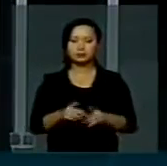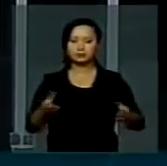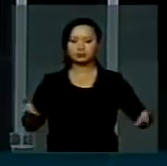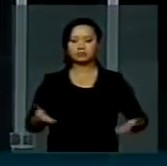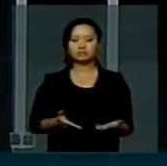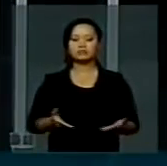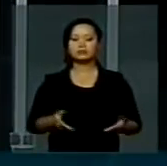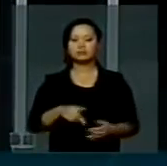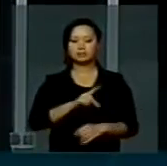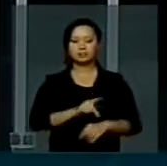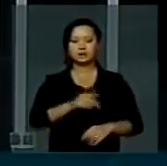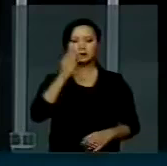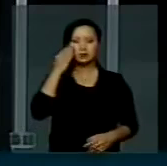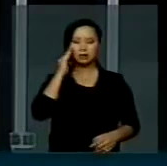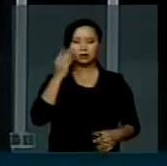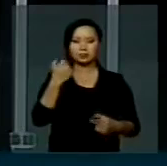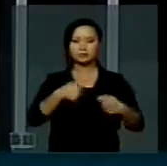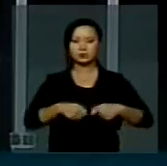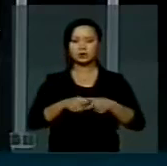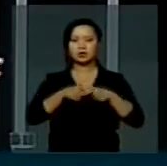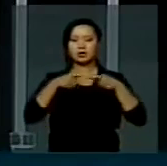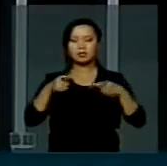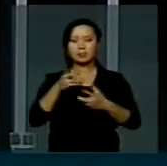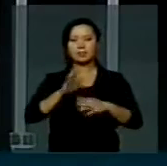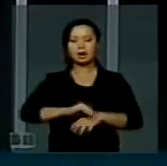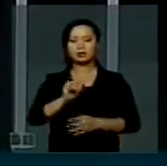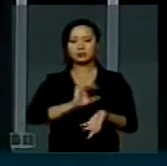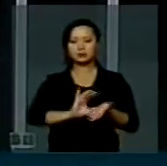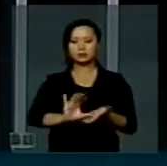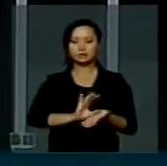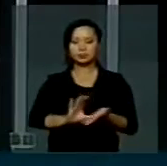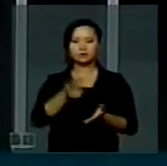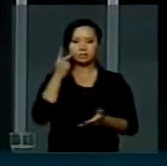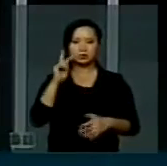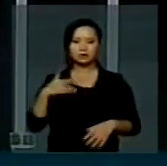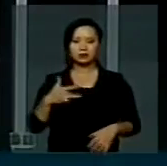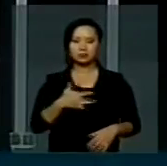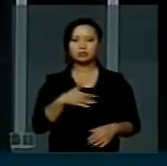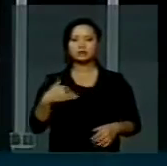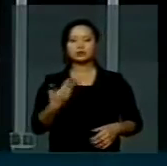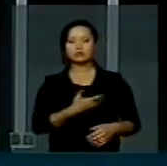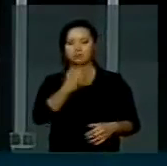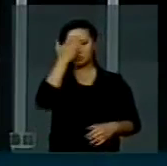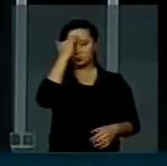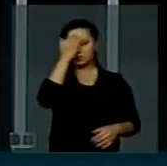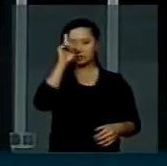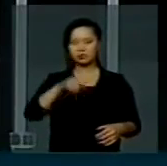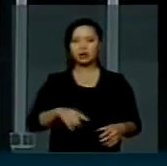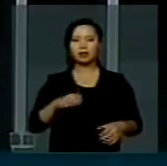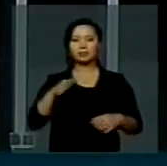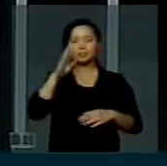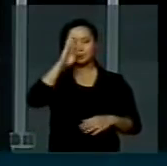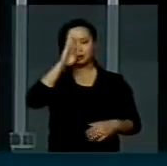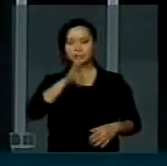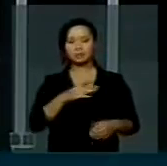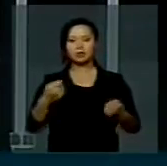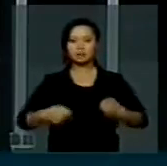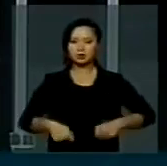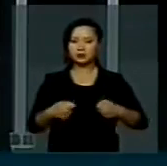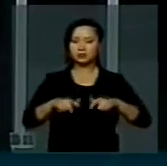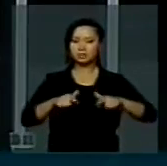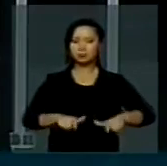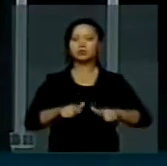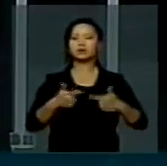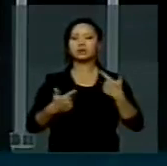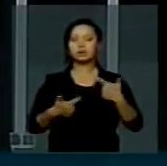de ampliar os seus investimentos na área de saúde, e nós entendemos isso como uma bandeira principal, até porque é uma casa política e tem